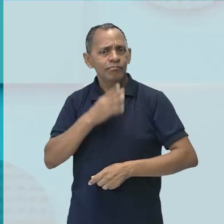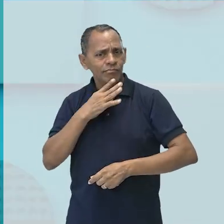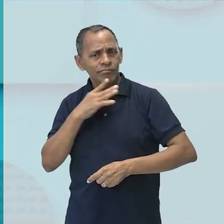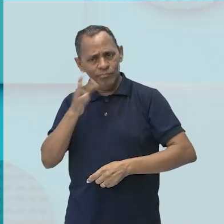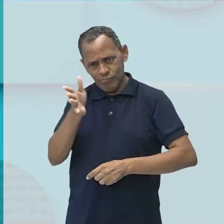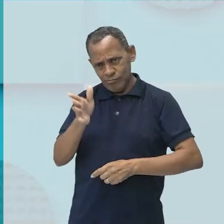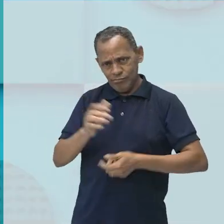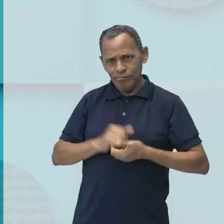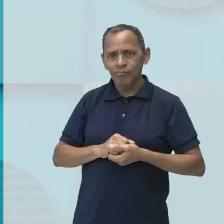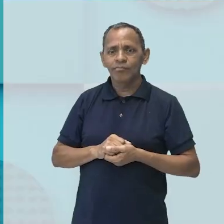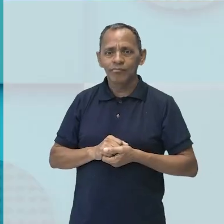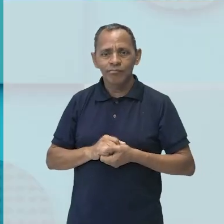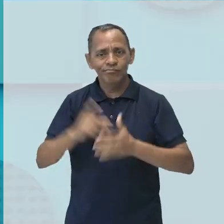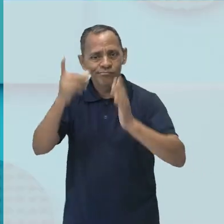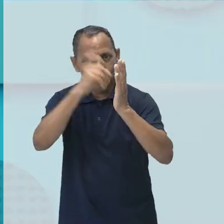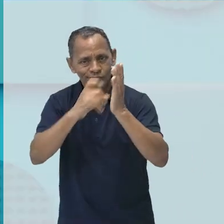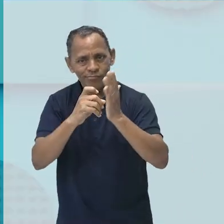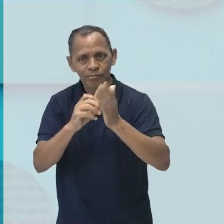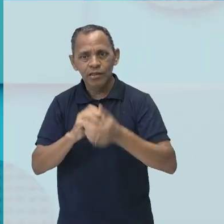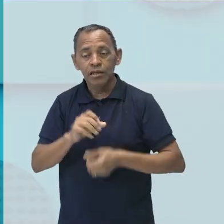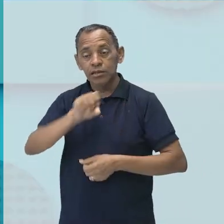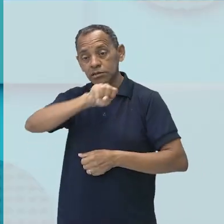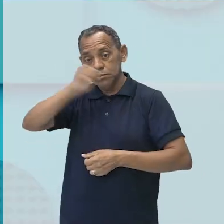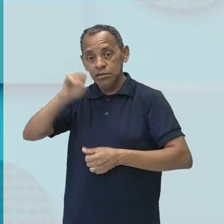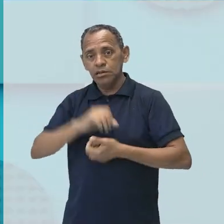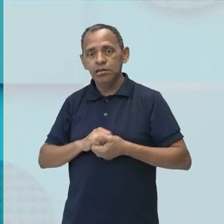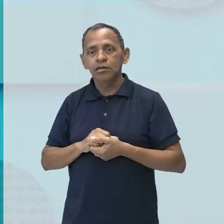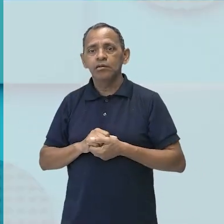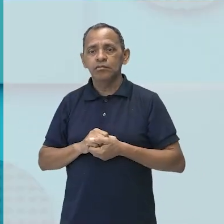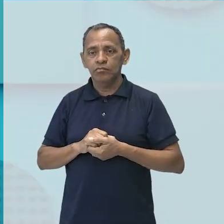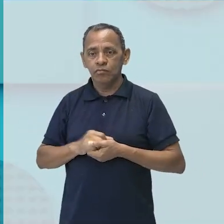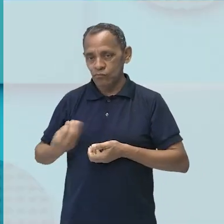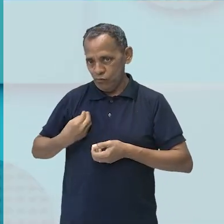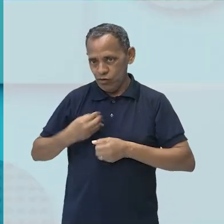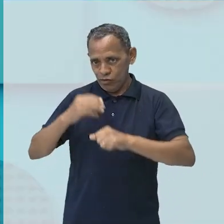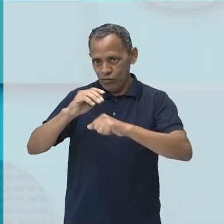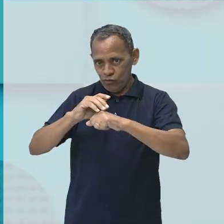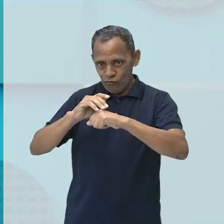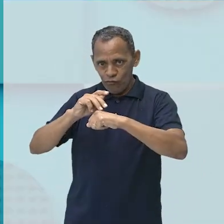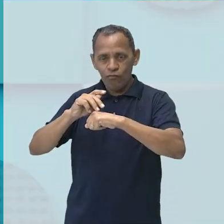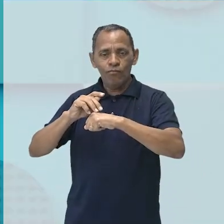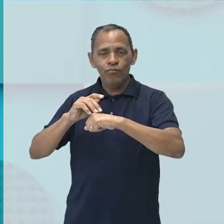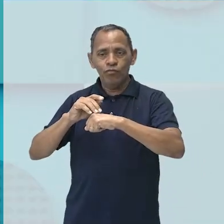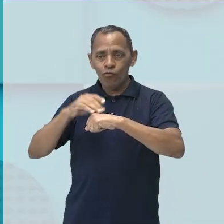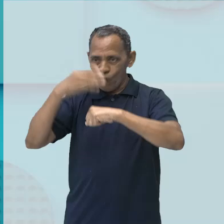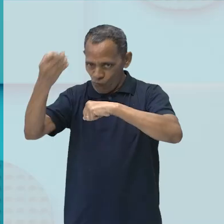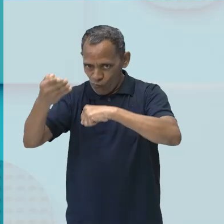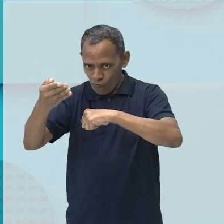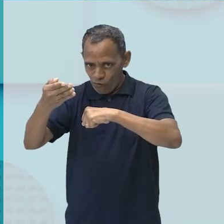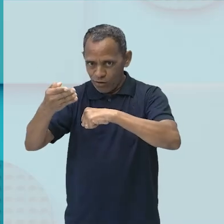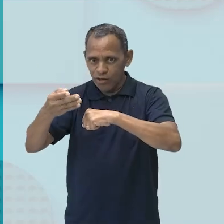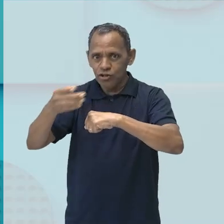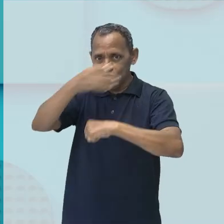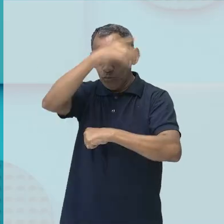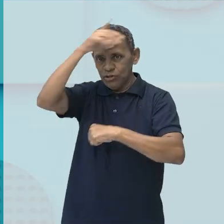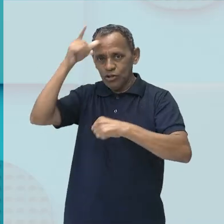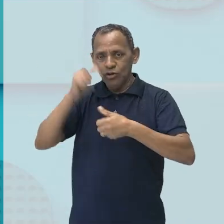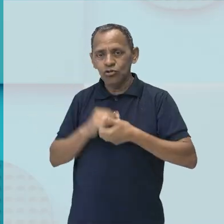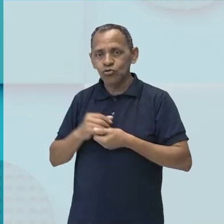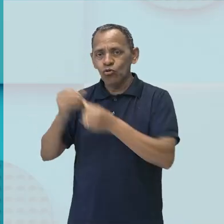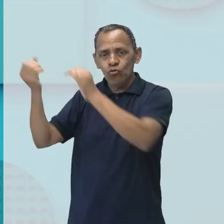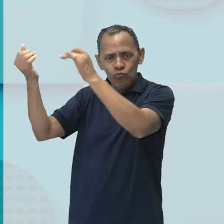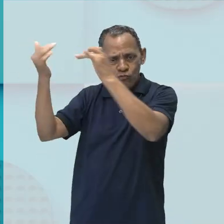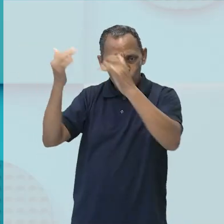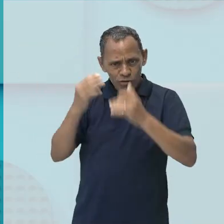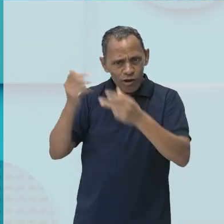importante, quando venha para a cidade e comece a passear pelas ruas, você observa essa identidade cultural